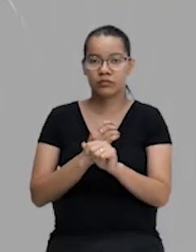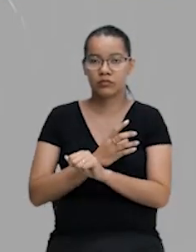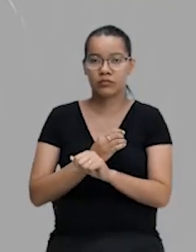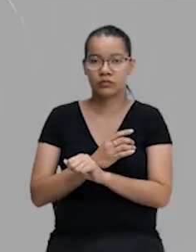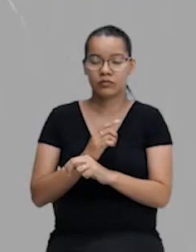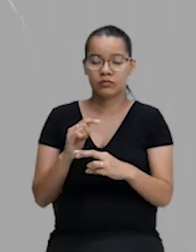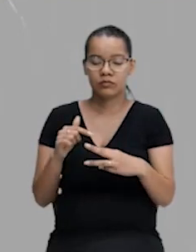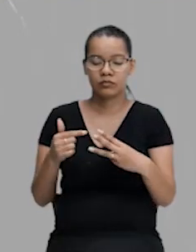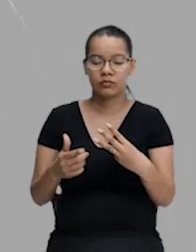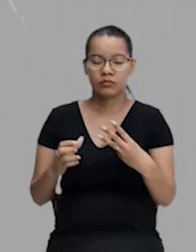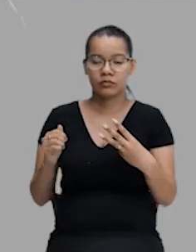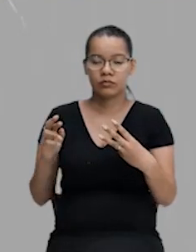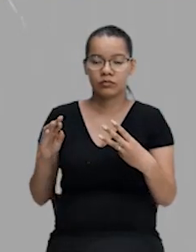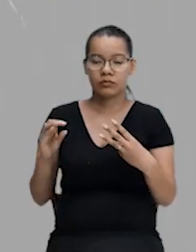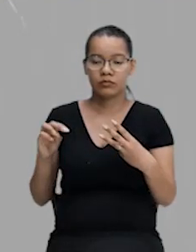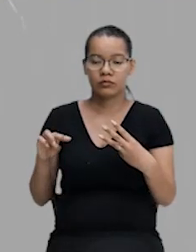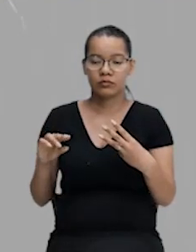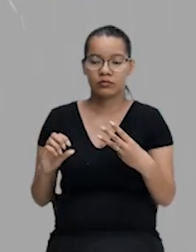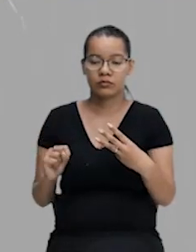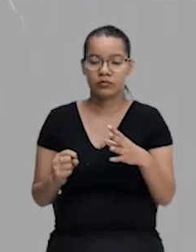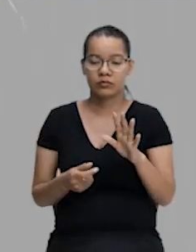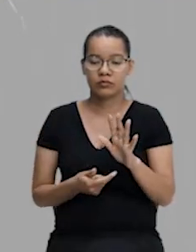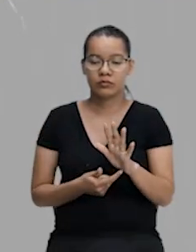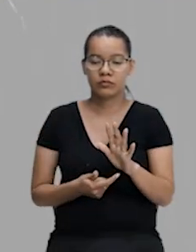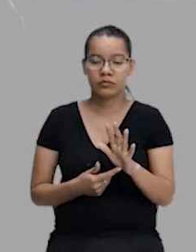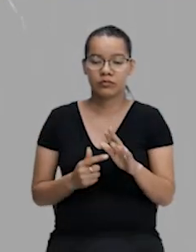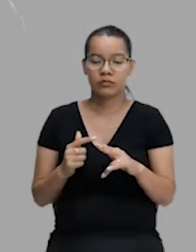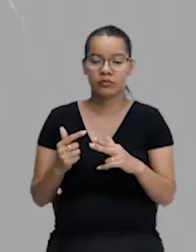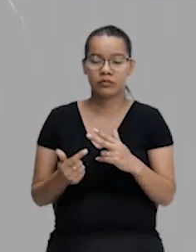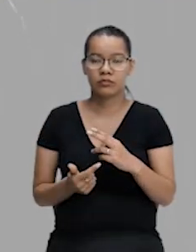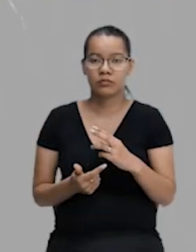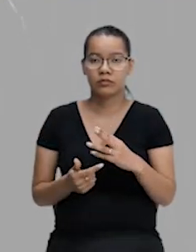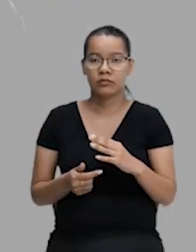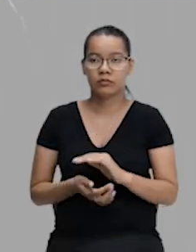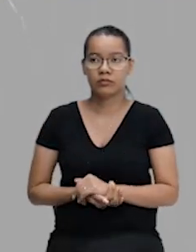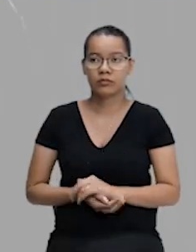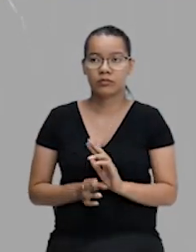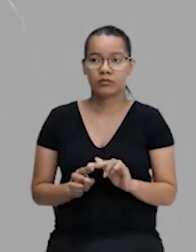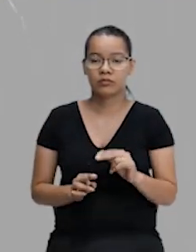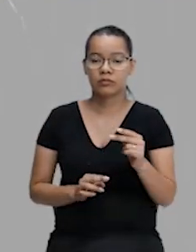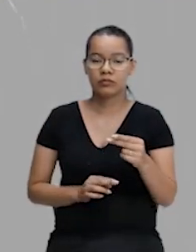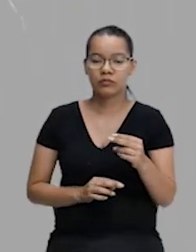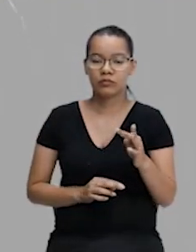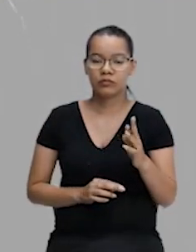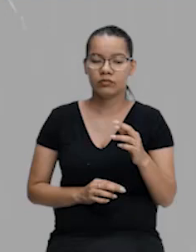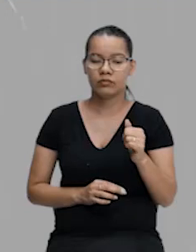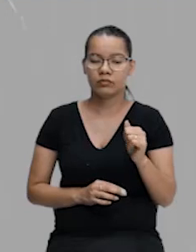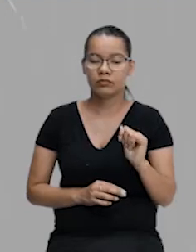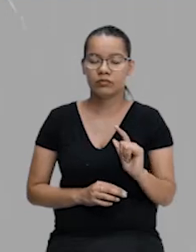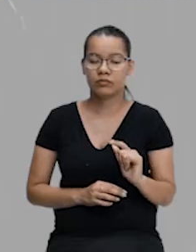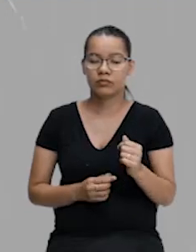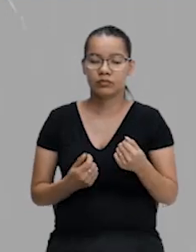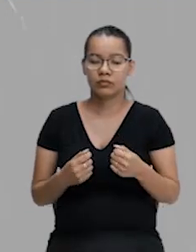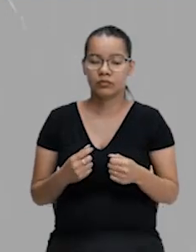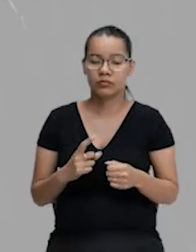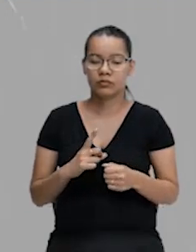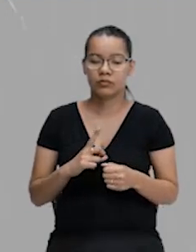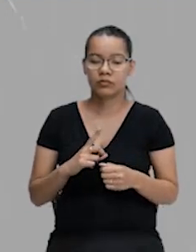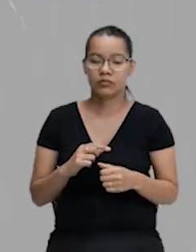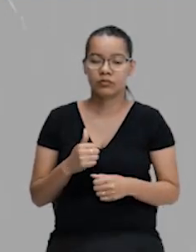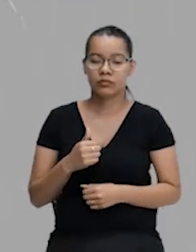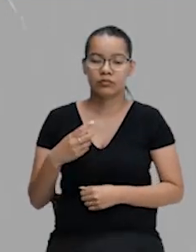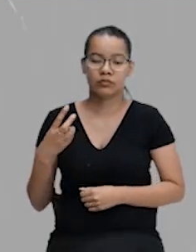que apresenta 3 hidroxilas, é um triálcool. Por isso que esse triálcool precisa reagir com 3